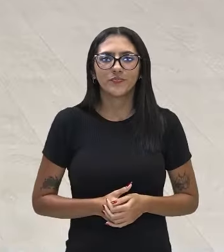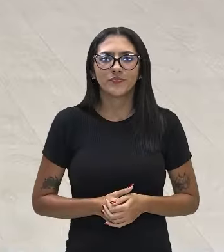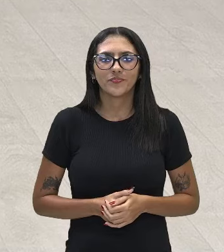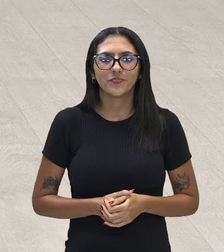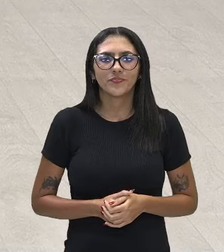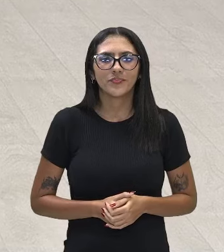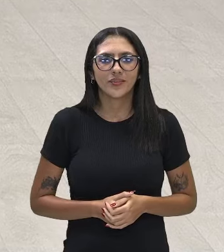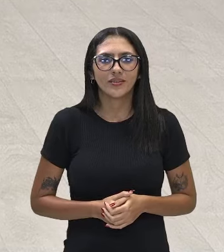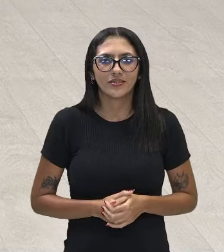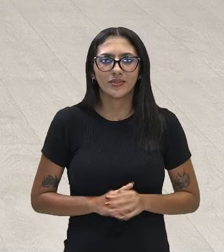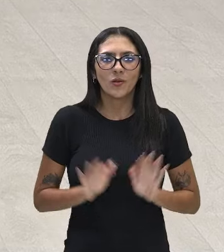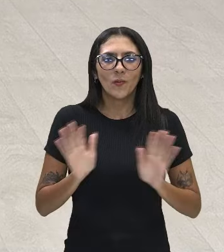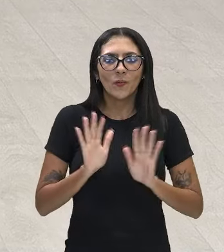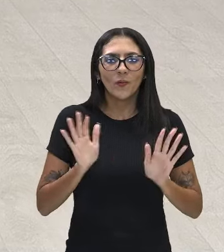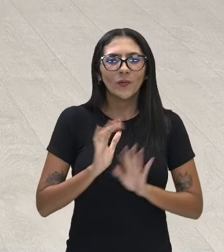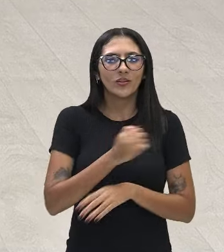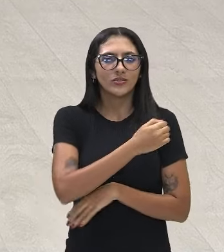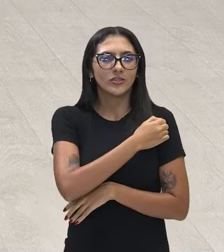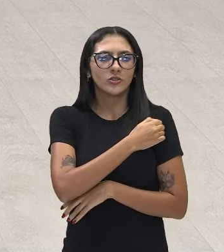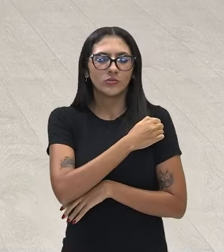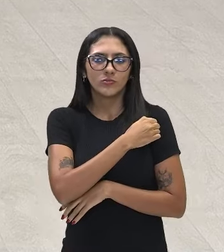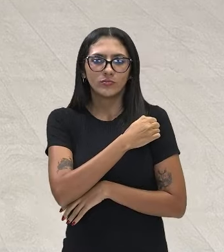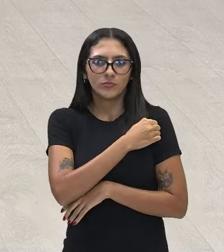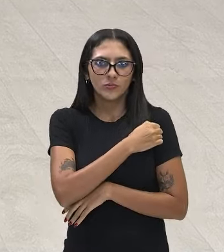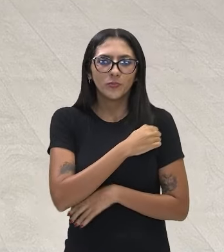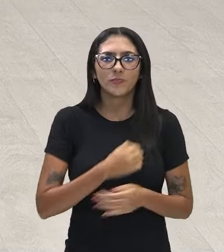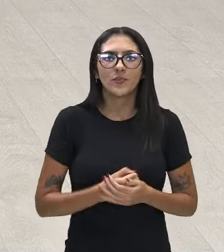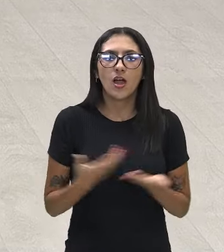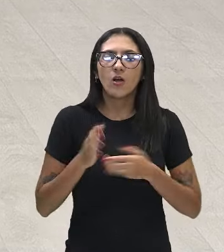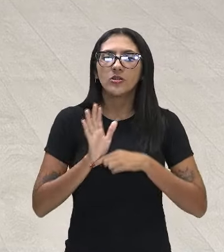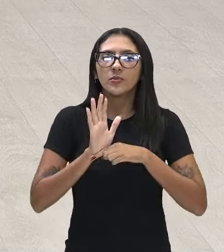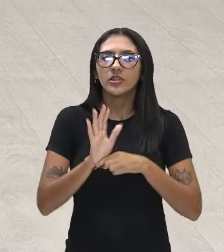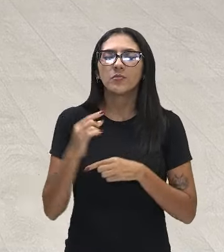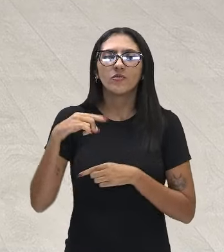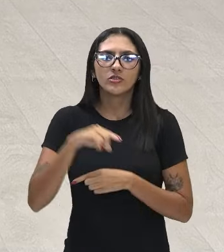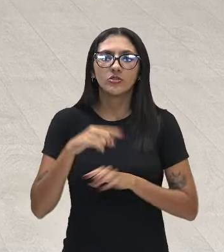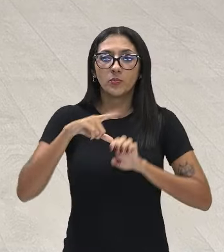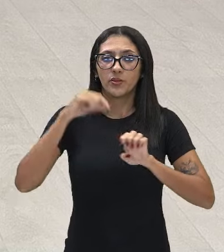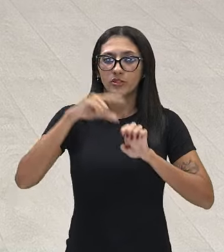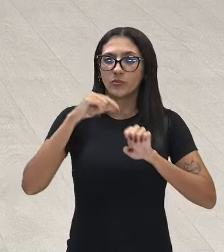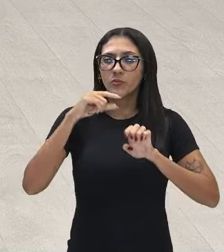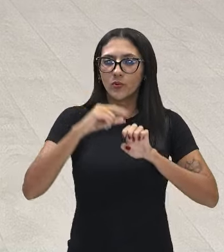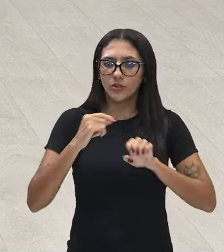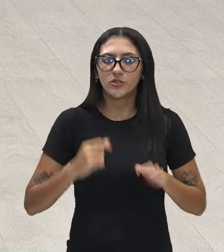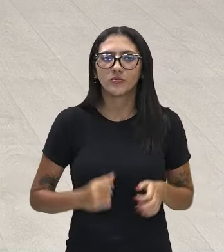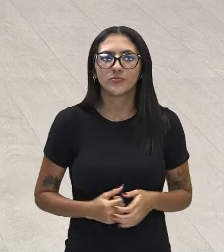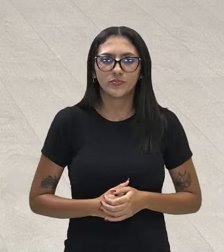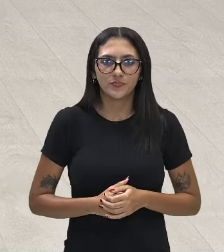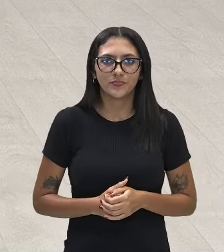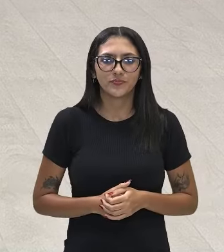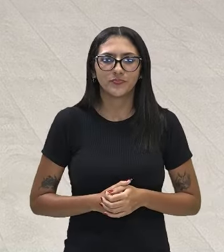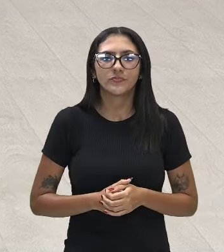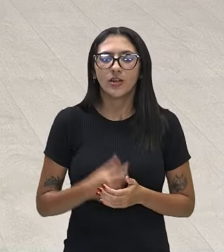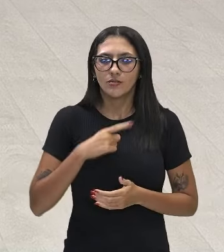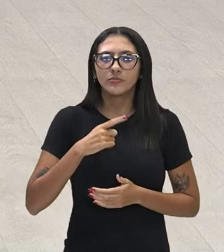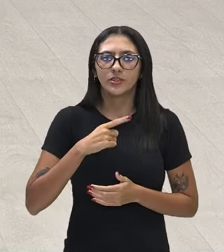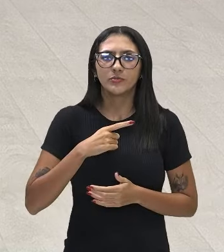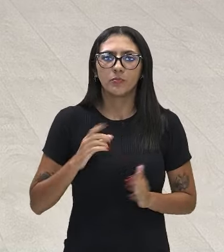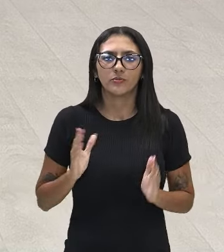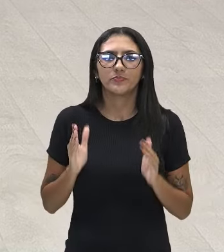Olá, meus queridos. Hoje nós estamos aqui para falar sobre empreendedorismo. E mais especificamente a gente vai falar